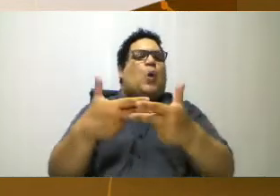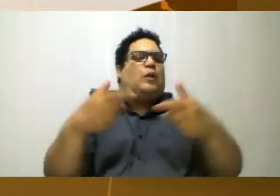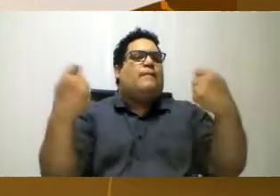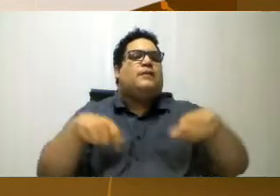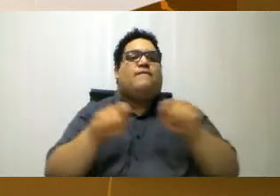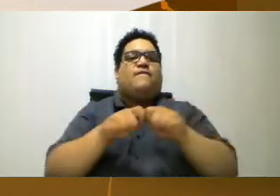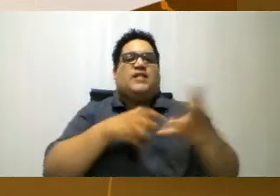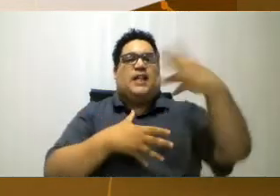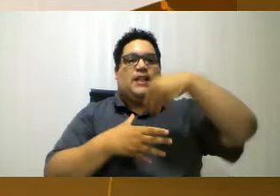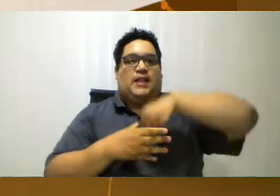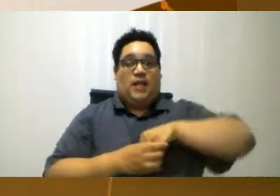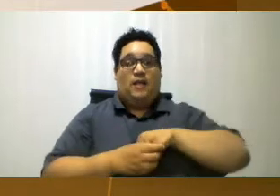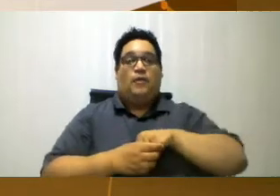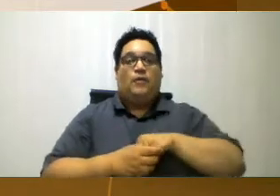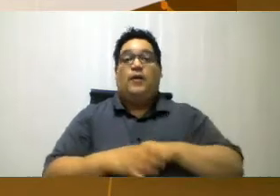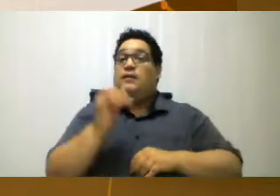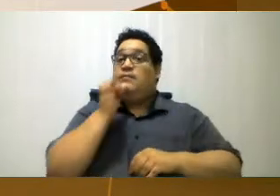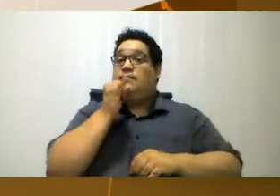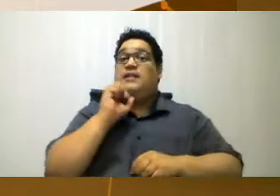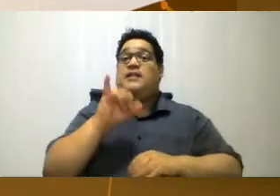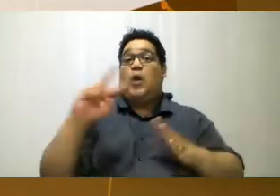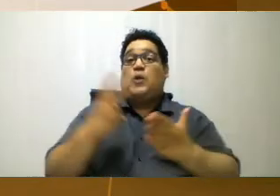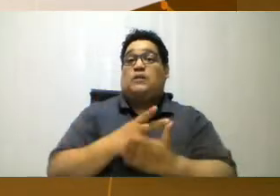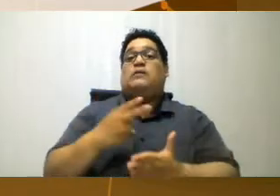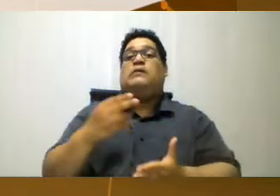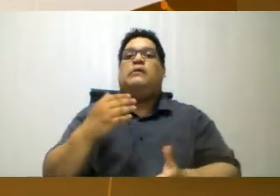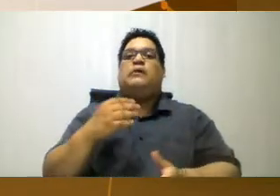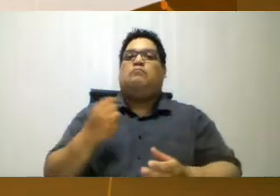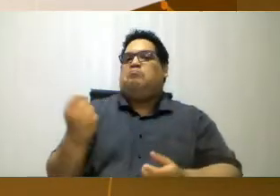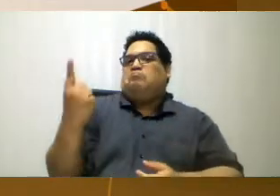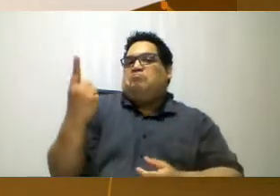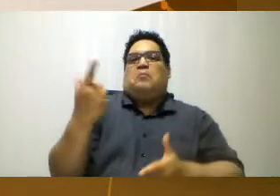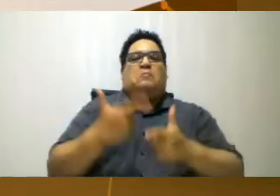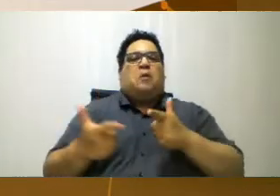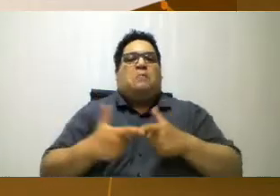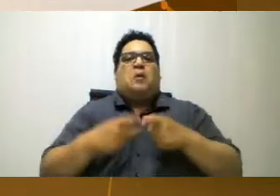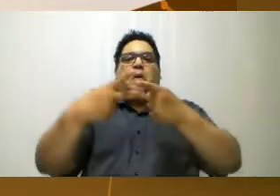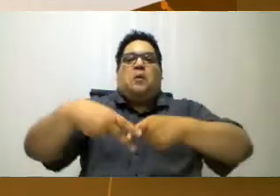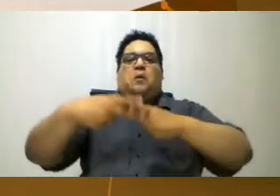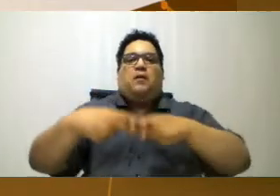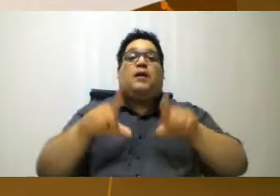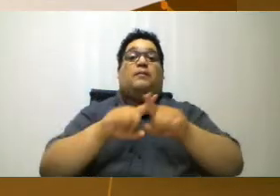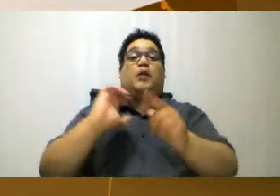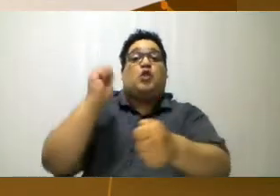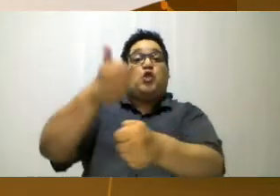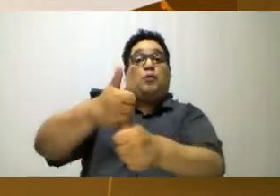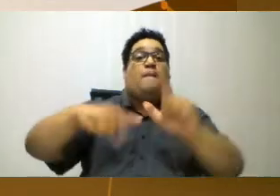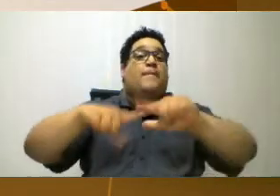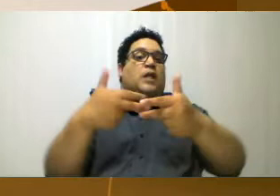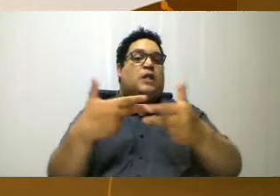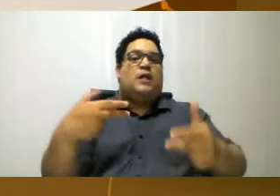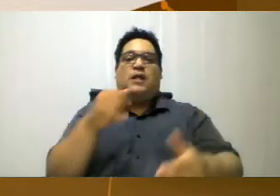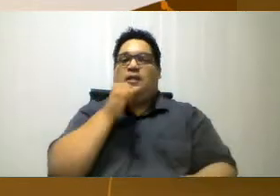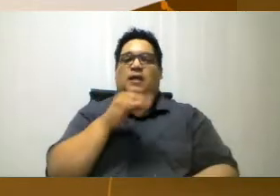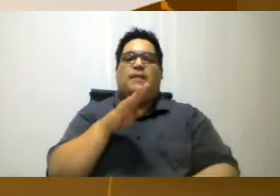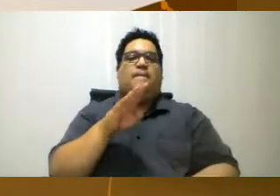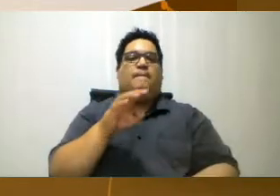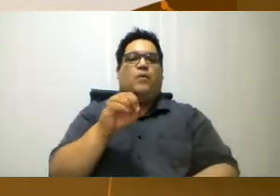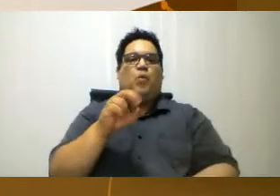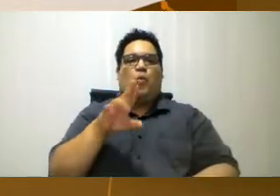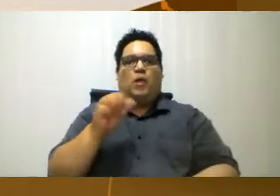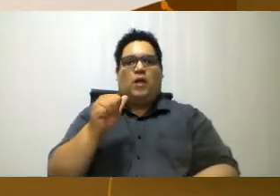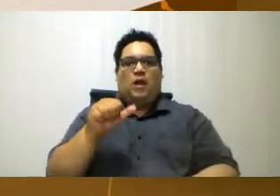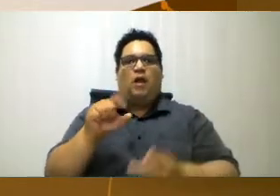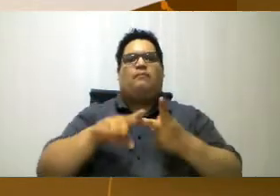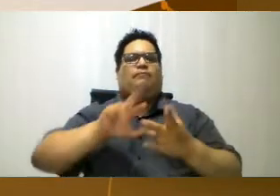equipamento, quando ele apresenta alguma anormalidade ou reparo, né? Substituições de componentes como bucha, radiadores e